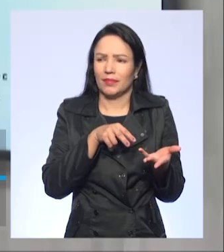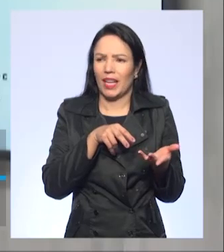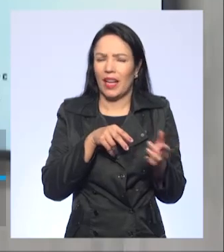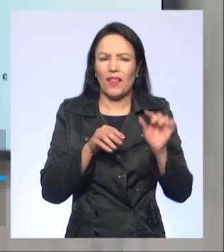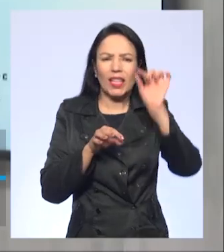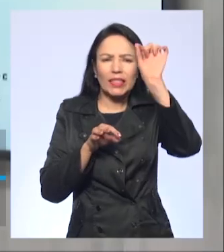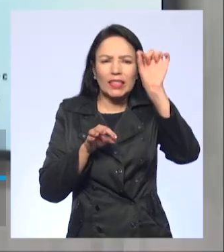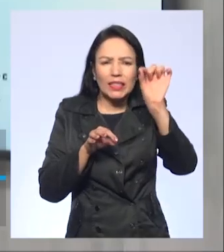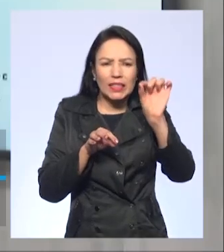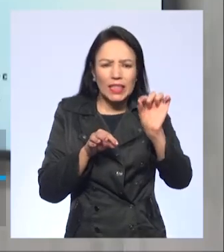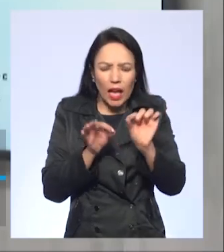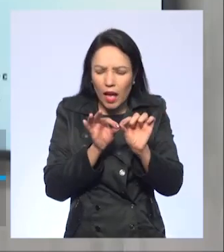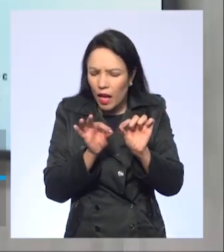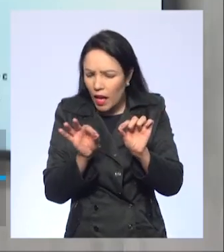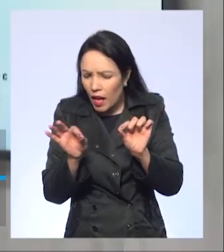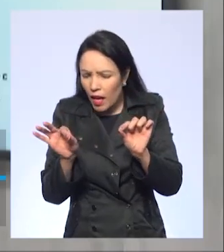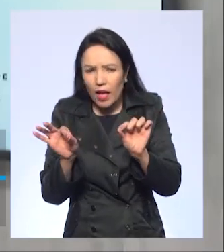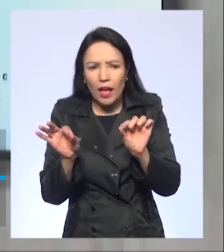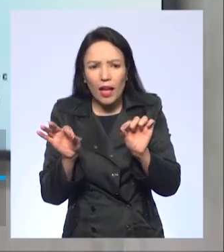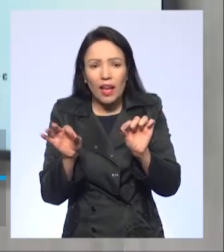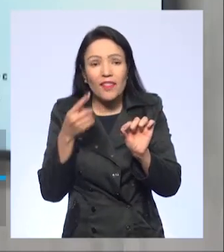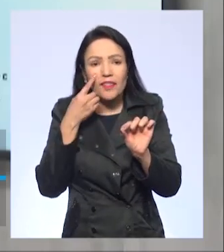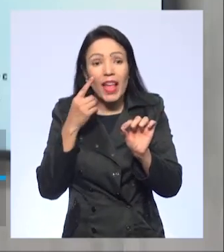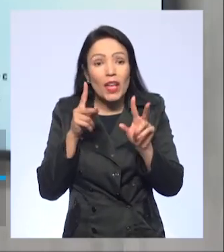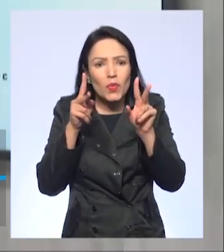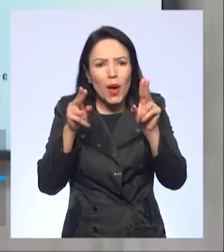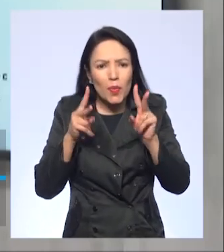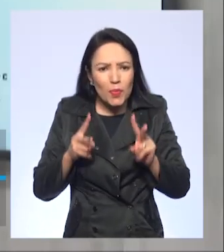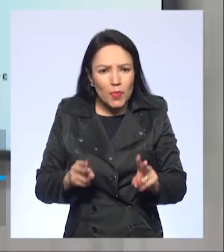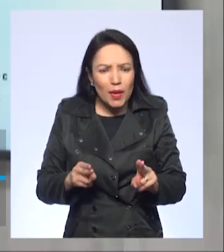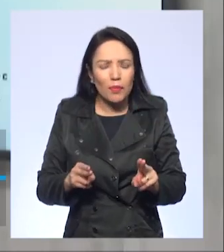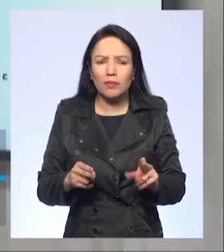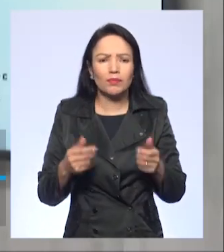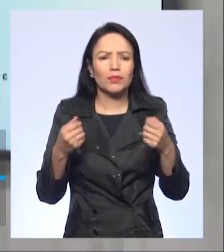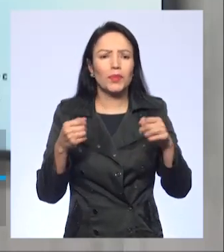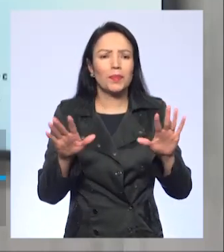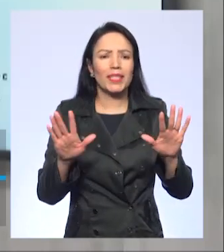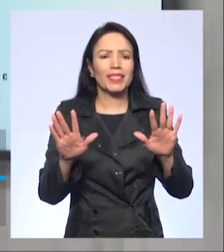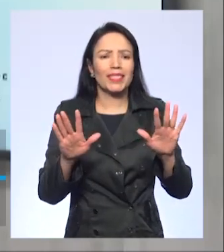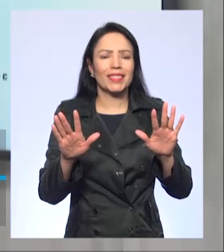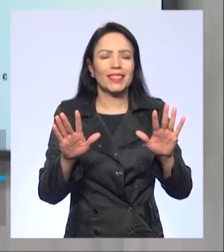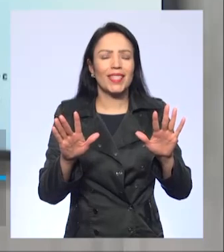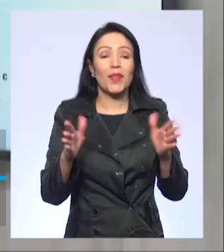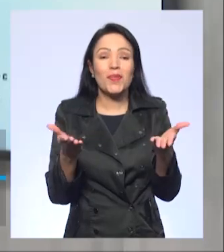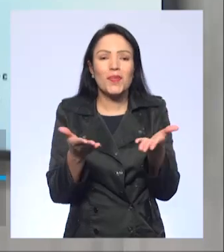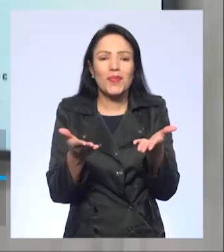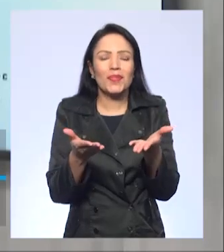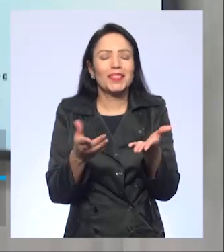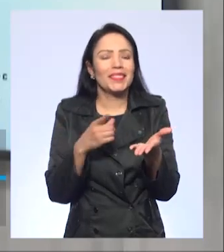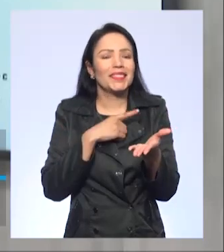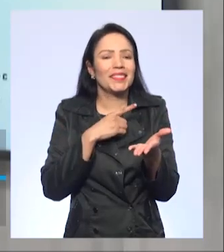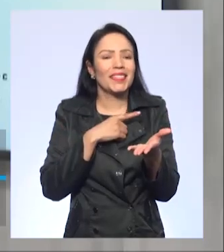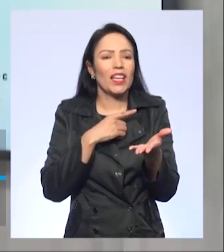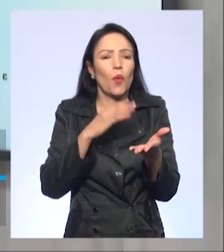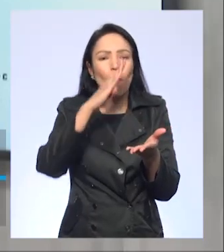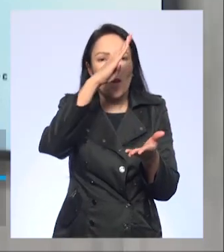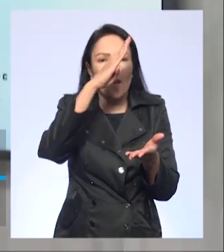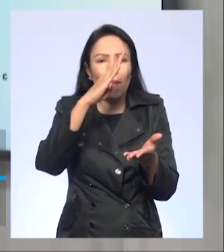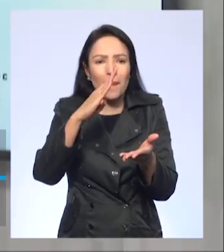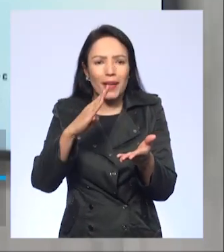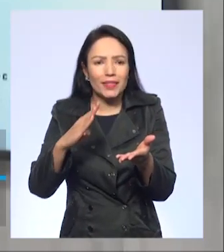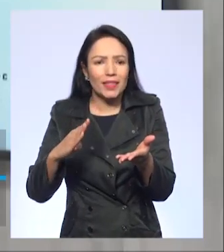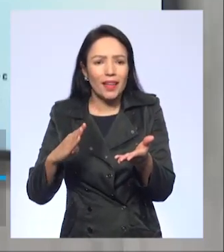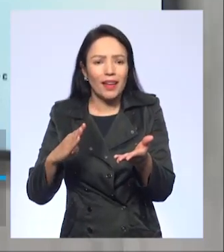perpendicular, fazer a congruência dos triângulos para justificar. Não precisa. A proporção que existe uma transversal coexiste para